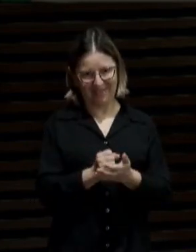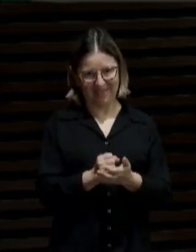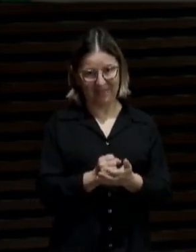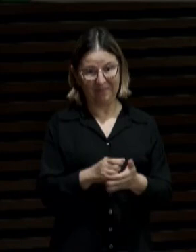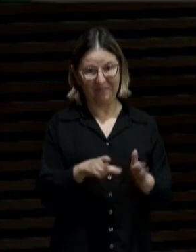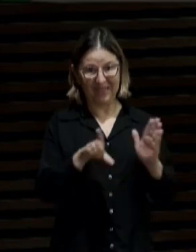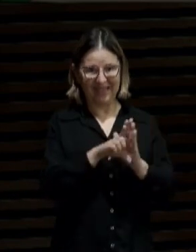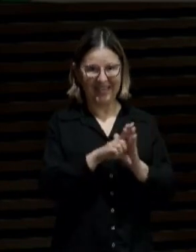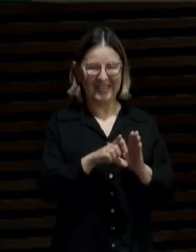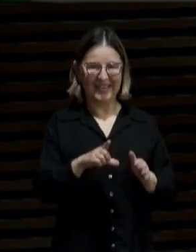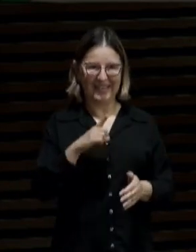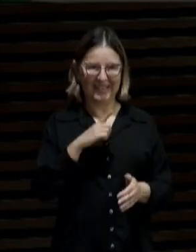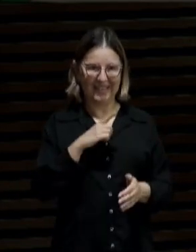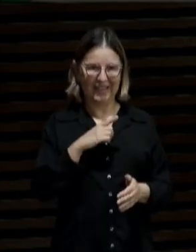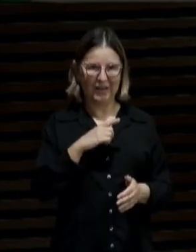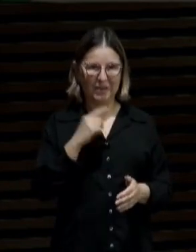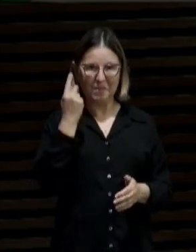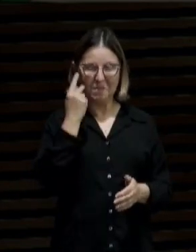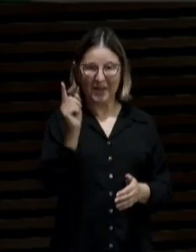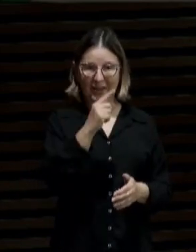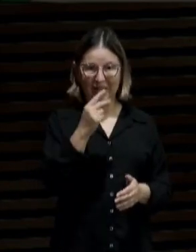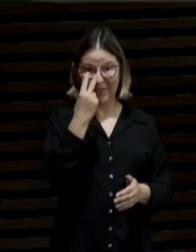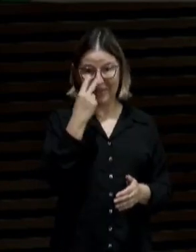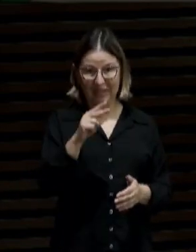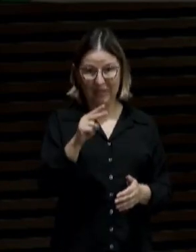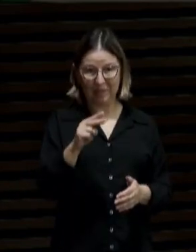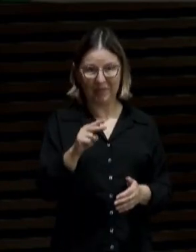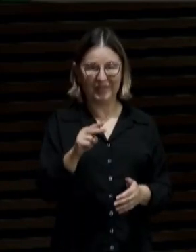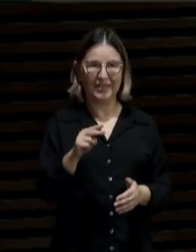para que vejamos a nossa incapacidade e corramos para Cristo.